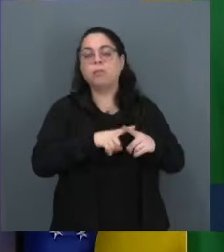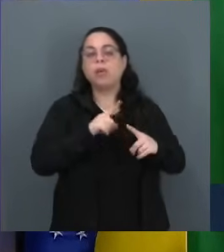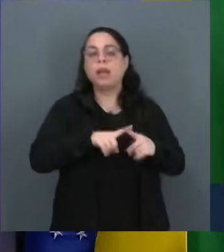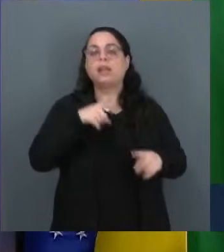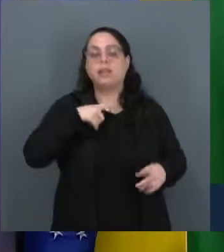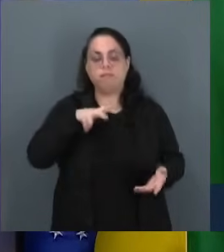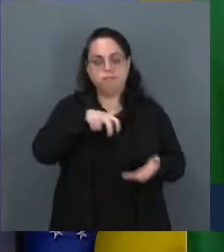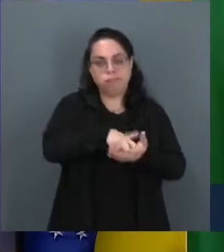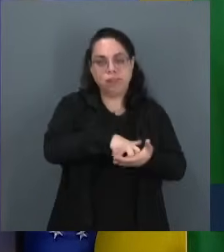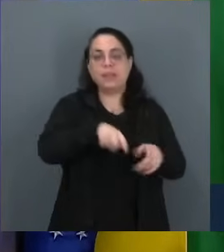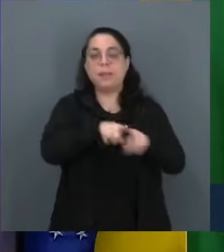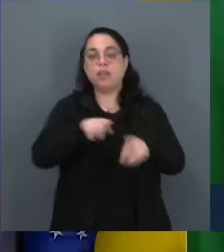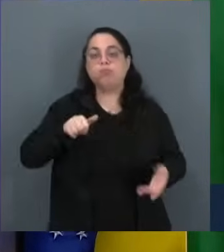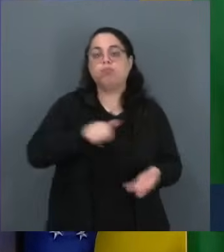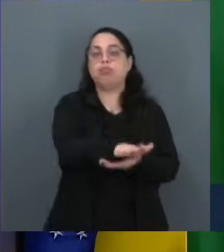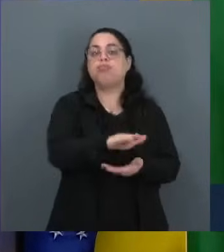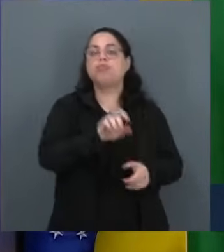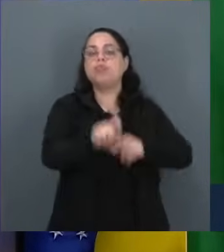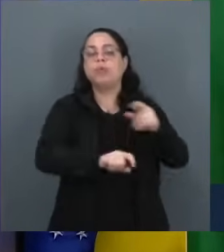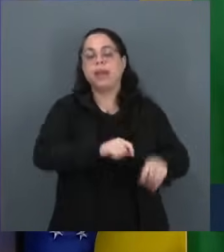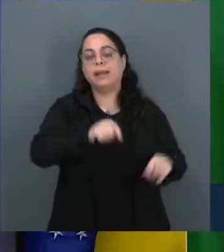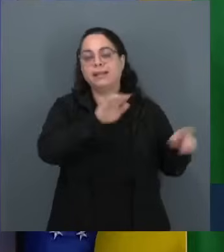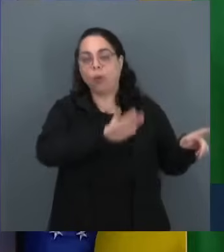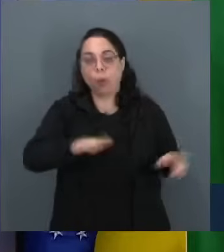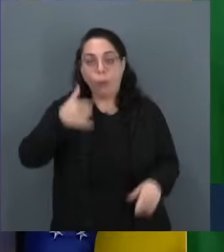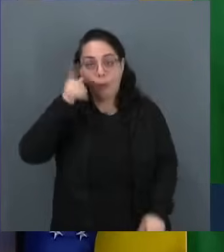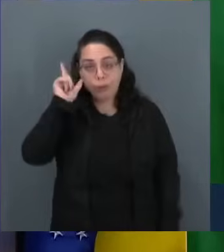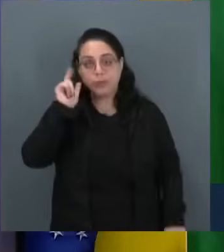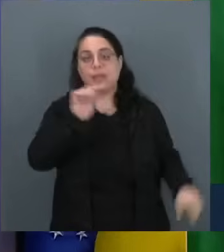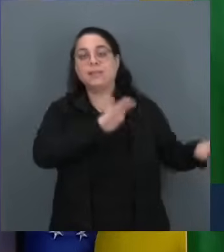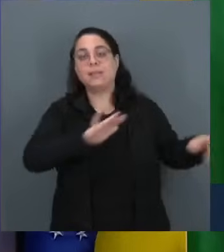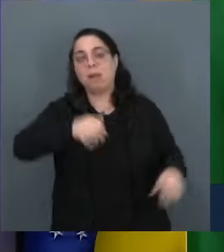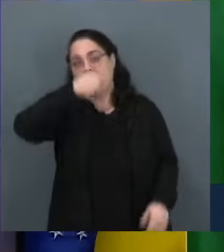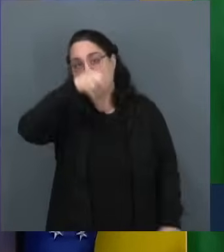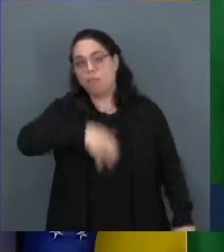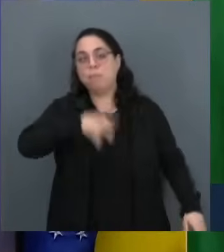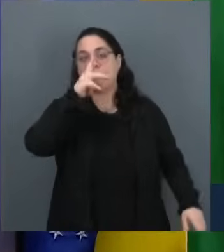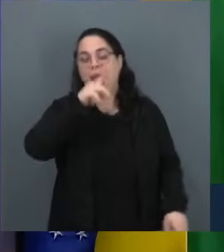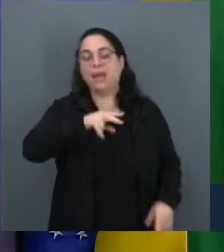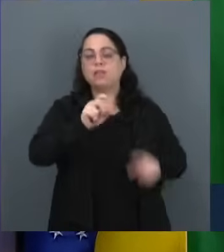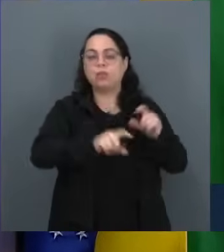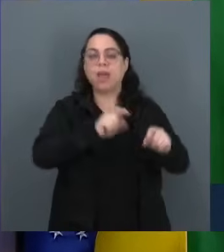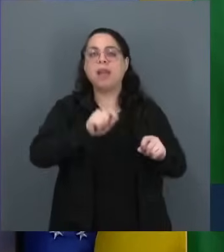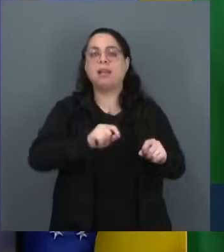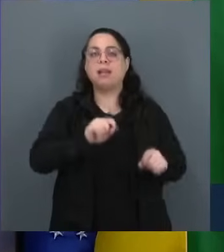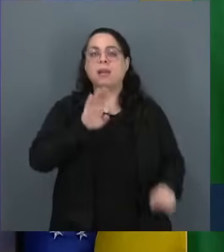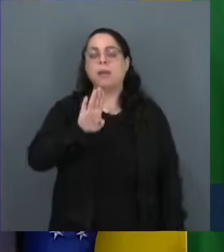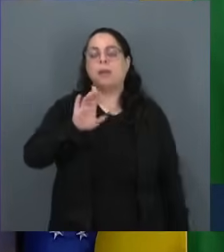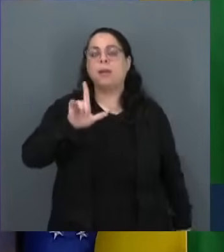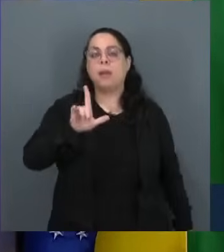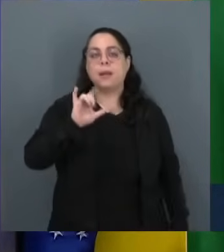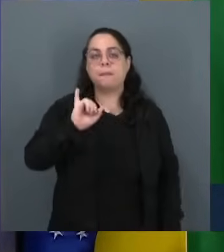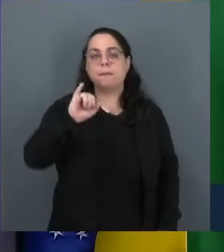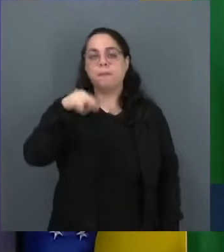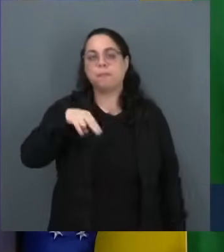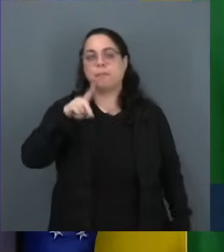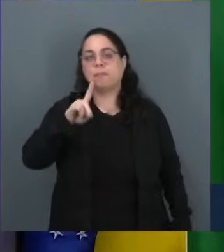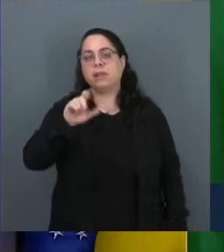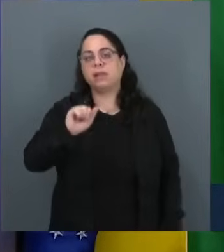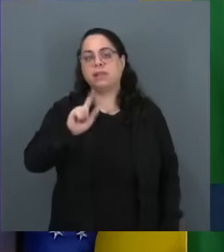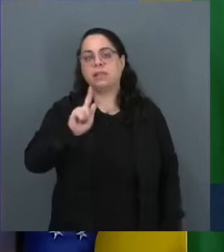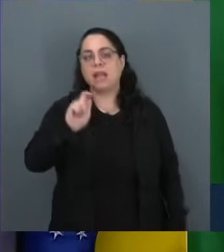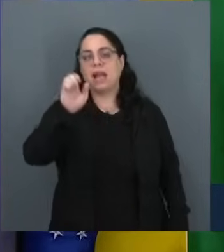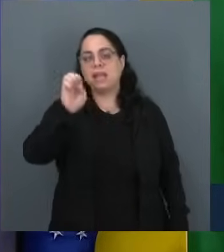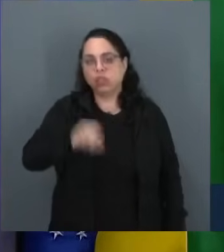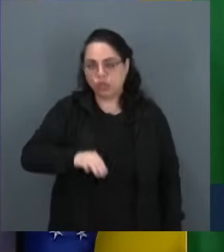Nós tivemos ontem também uma semana trágica, com direito a uma blindagem. Blindagem na CPI das bets. Ela acabou com um